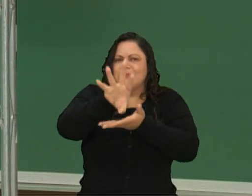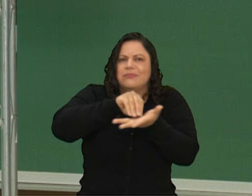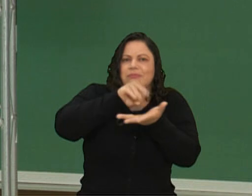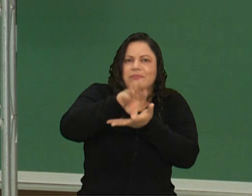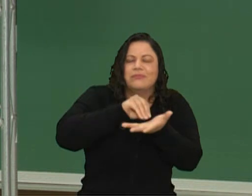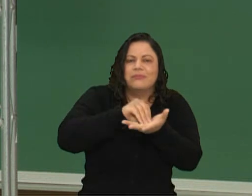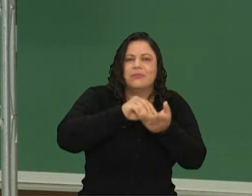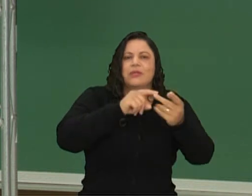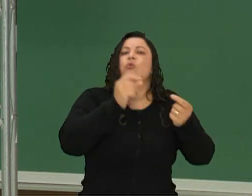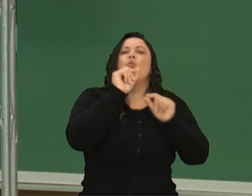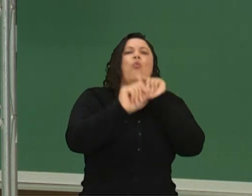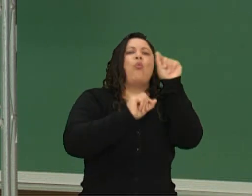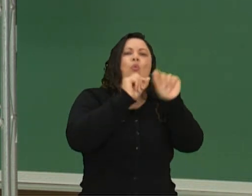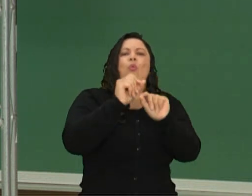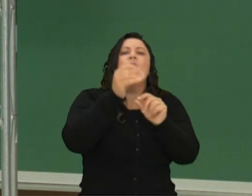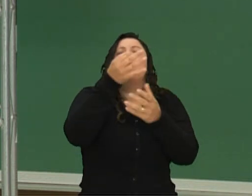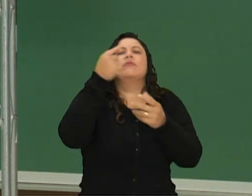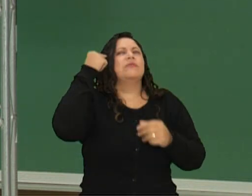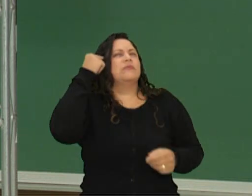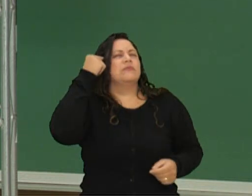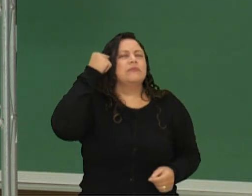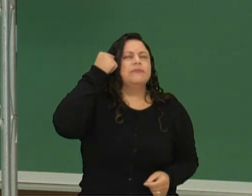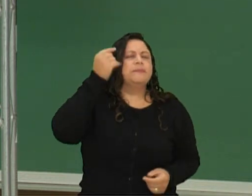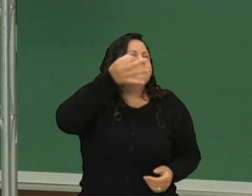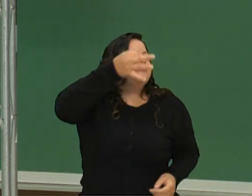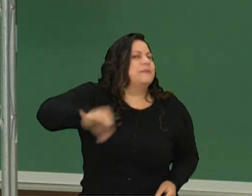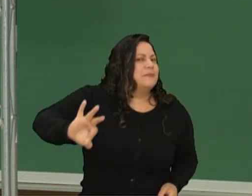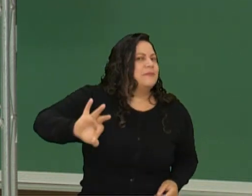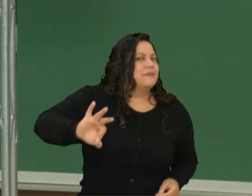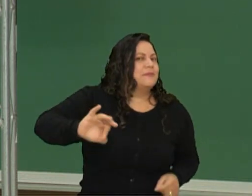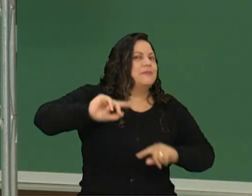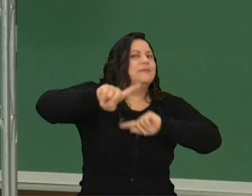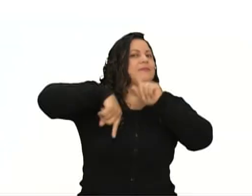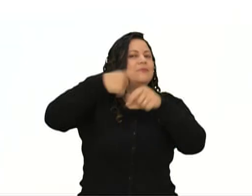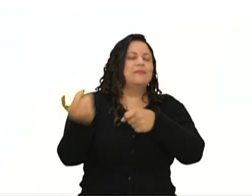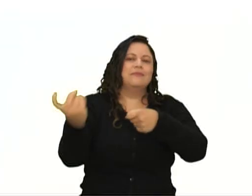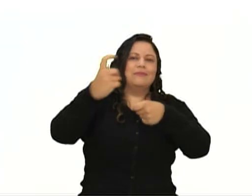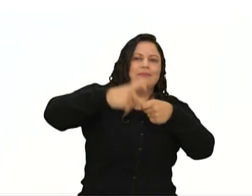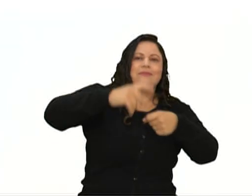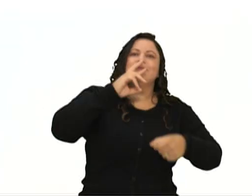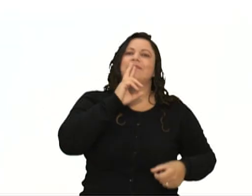consideram correspondente aqui e na sequência voltamos com a resposta.